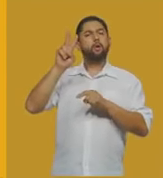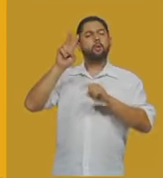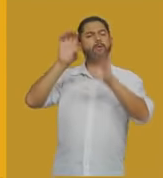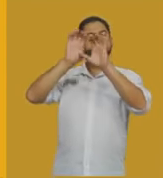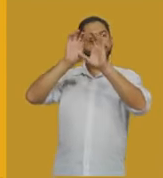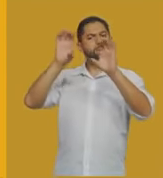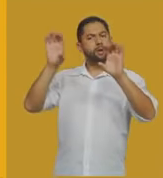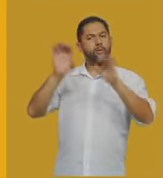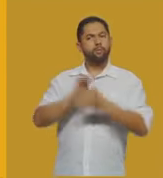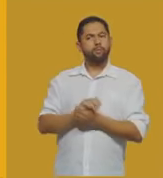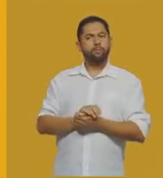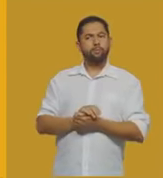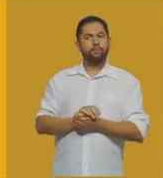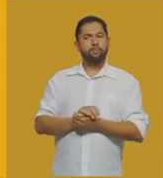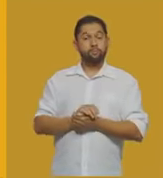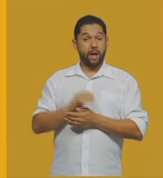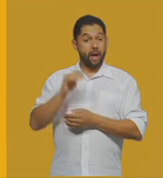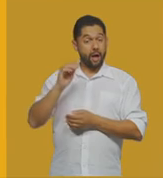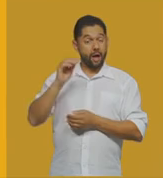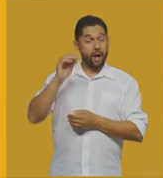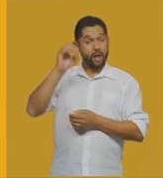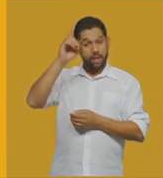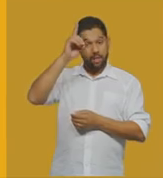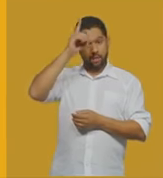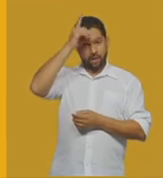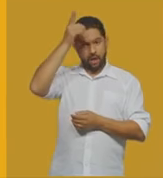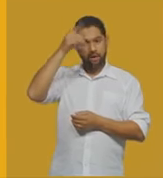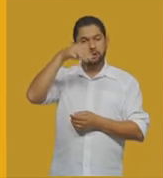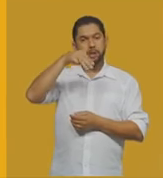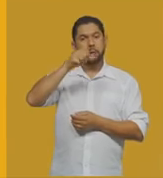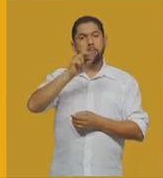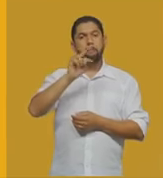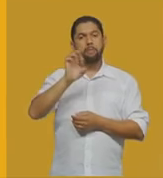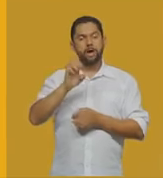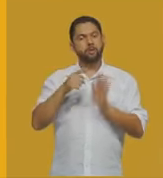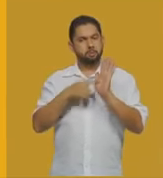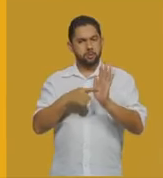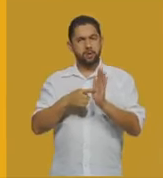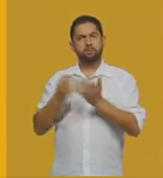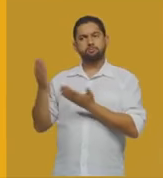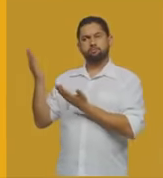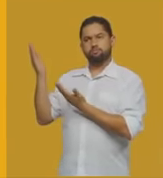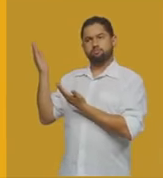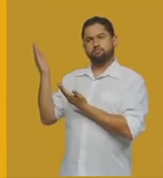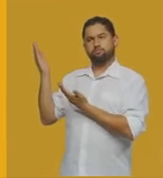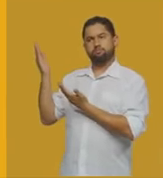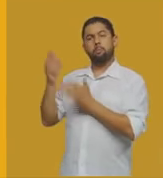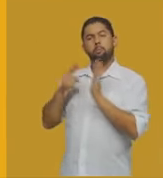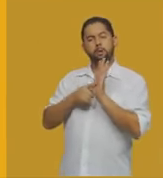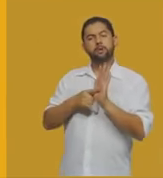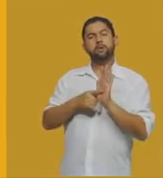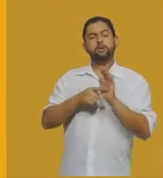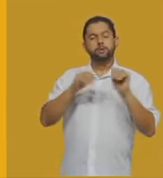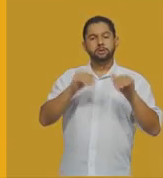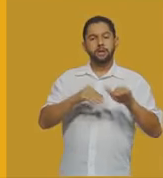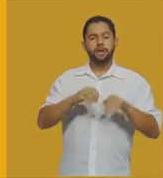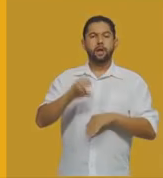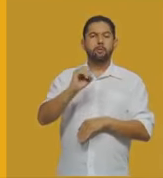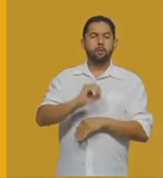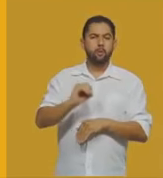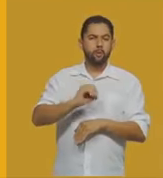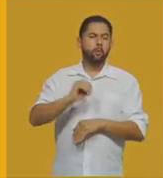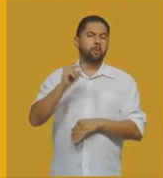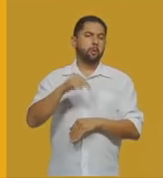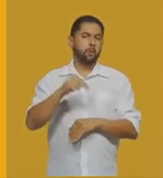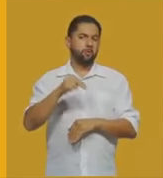essa ideia aqui do movimento de Marte, que eu coloquei para vocês verem nessa figura, mostrando setembro, outubro, novembro, percebam que aqui eu